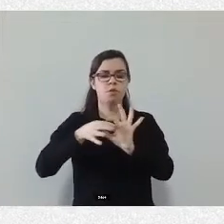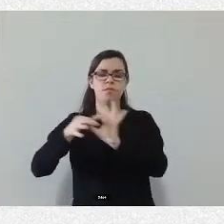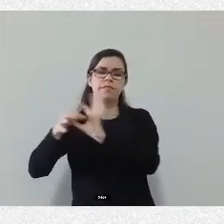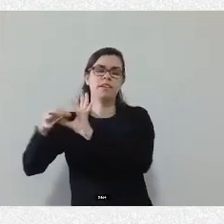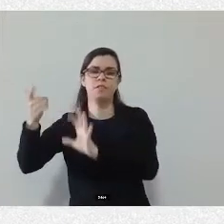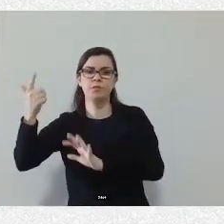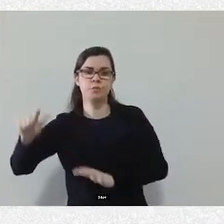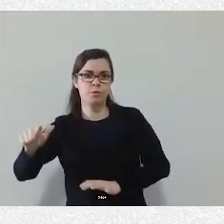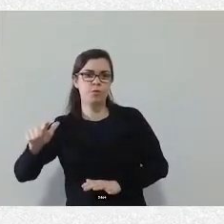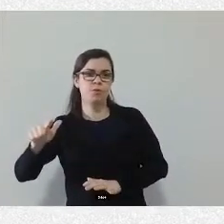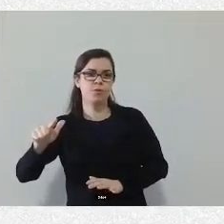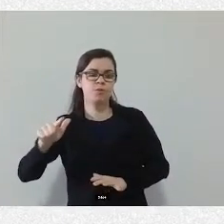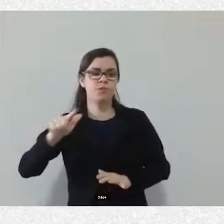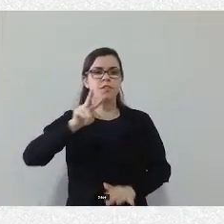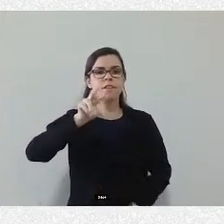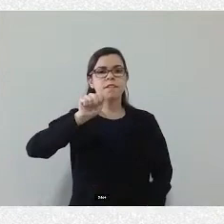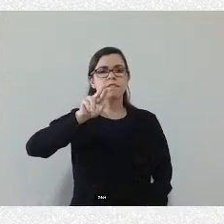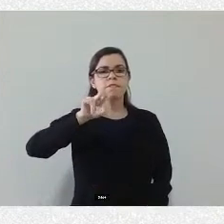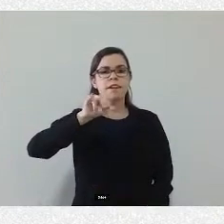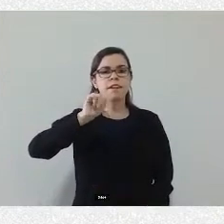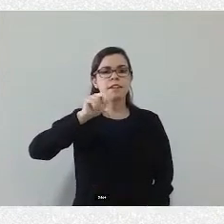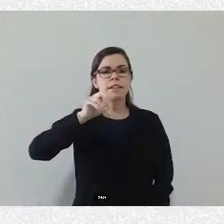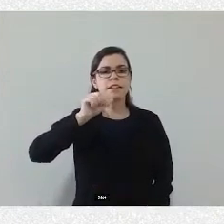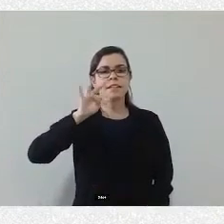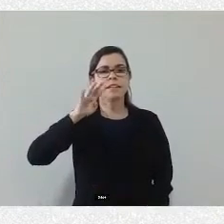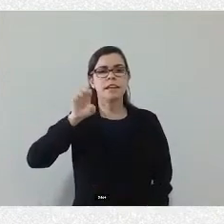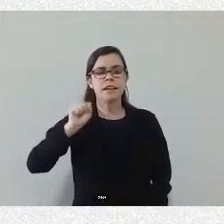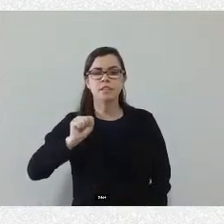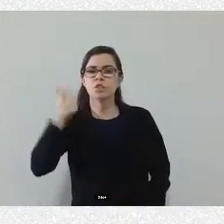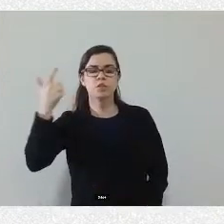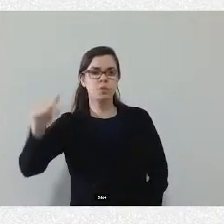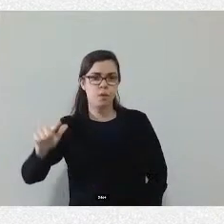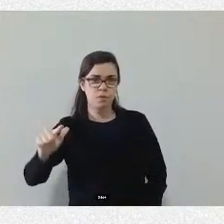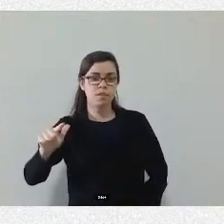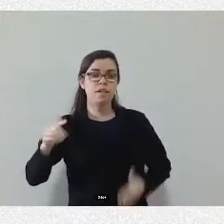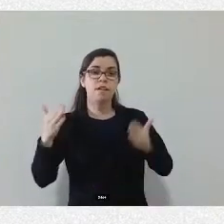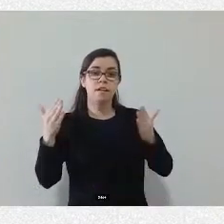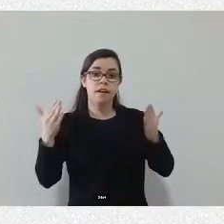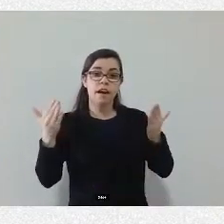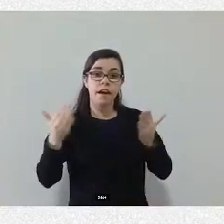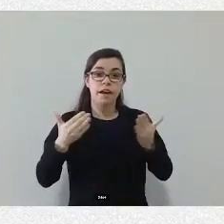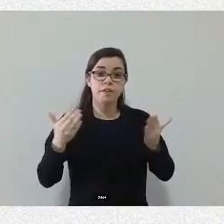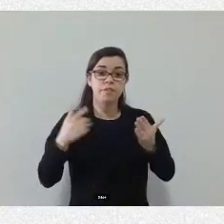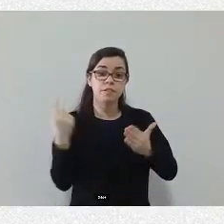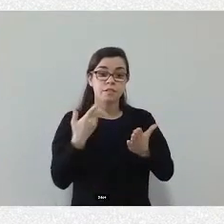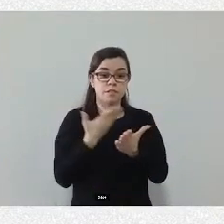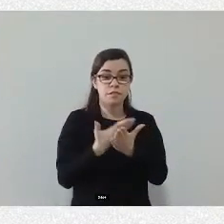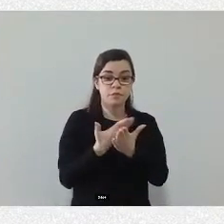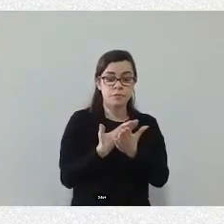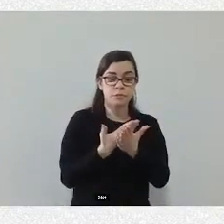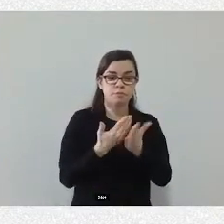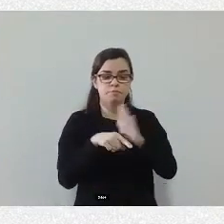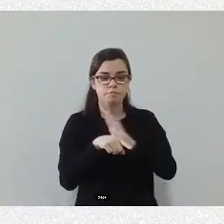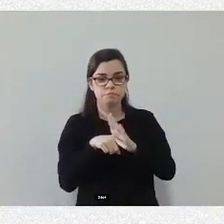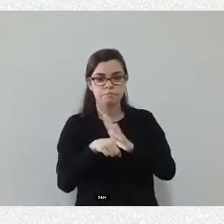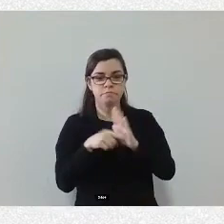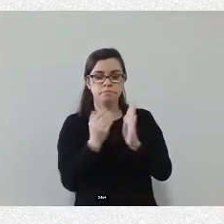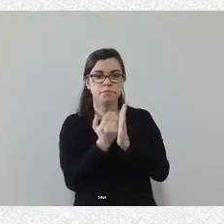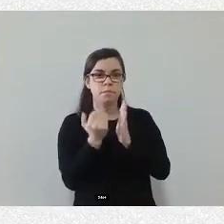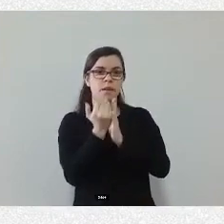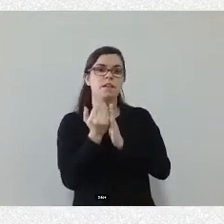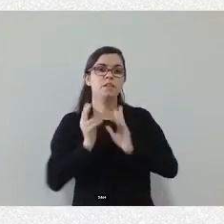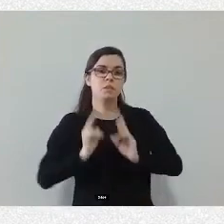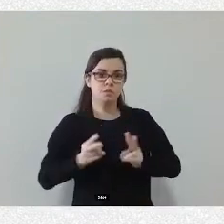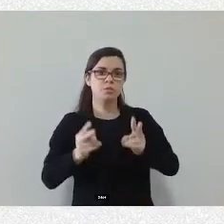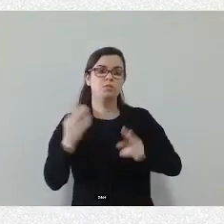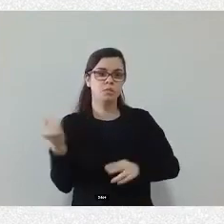de preocupação. Então, ter essa noção, né, esse refino da efetividade e da segurança no nosso meio é muito